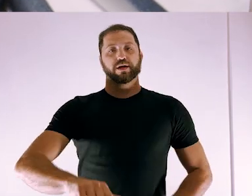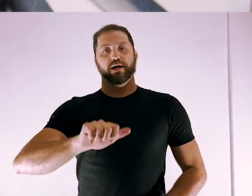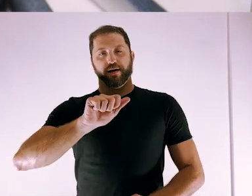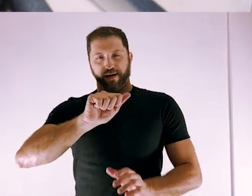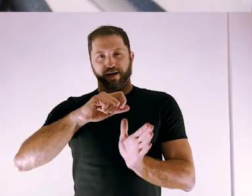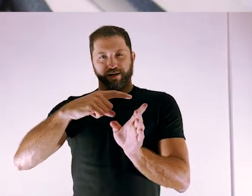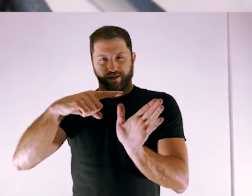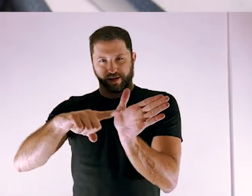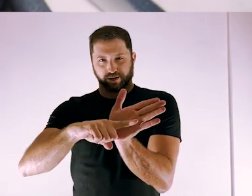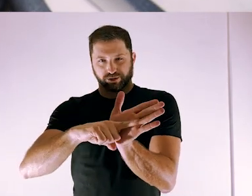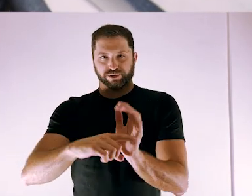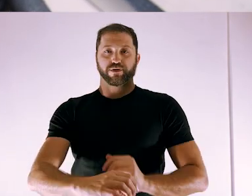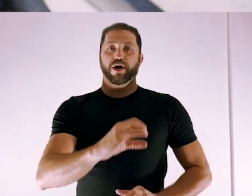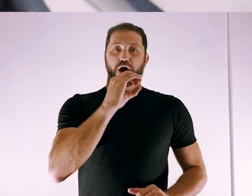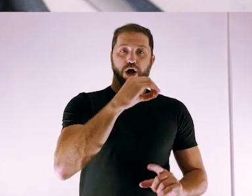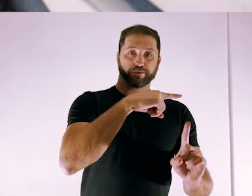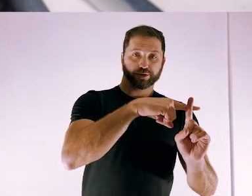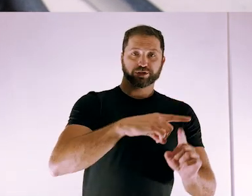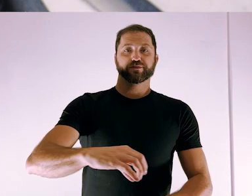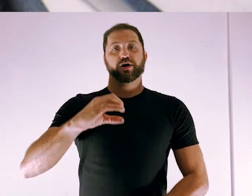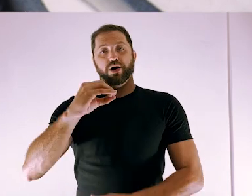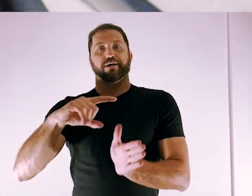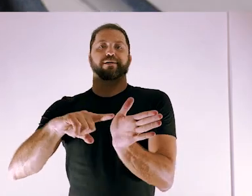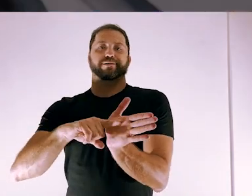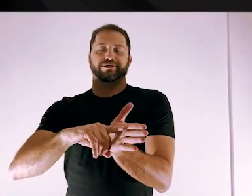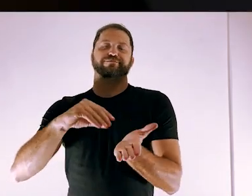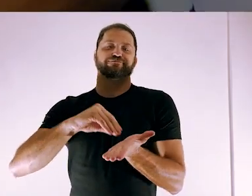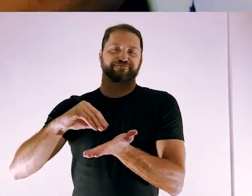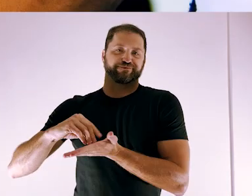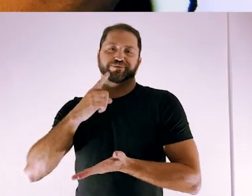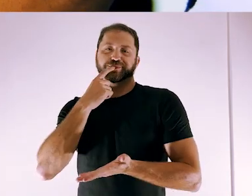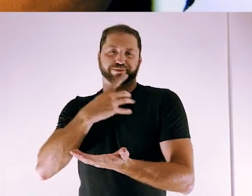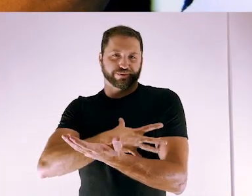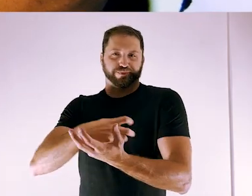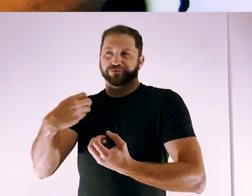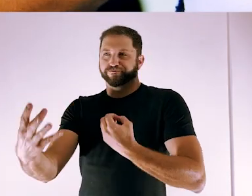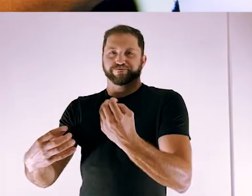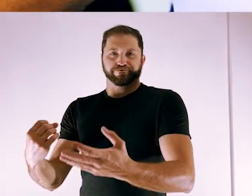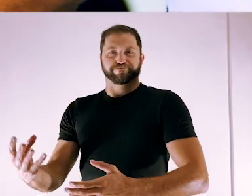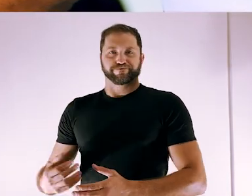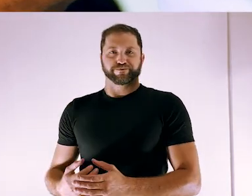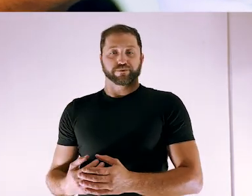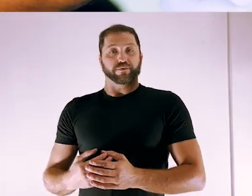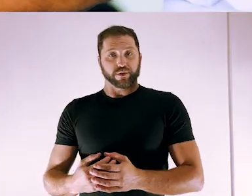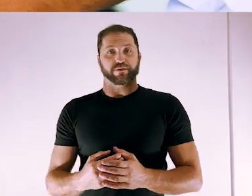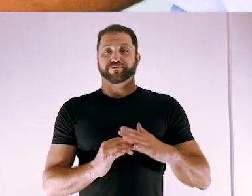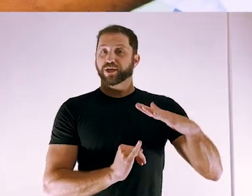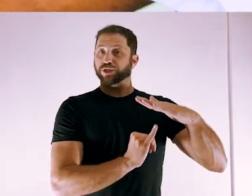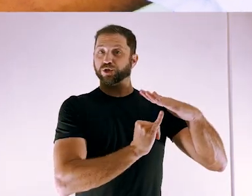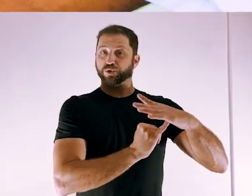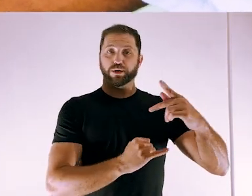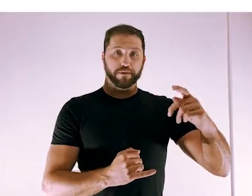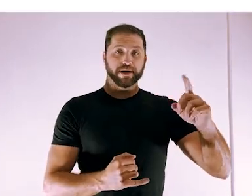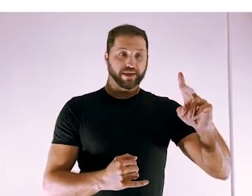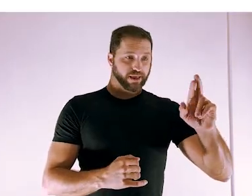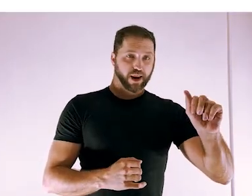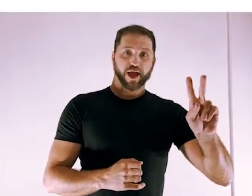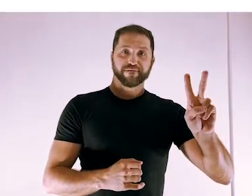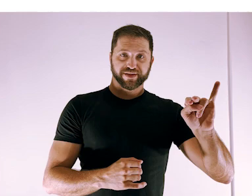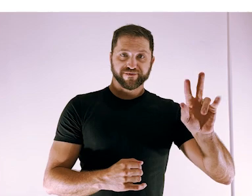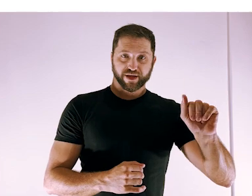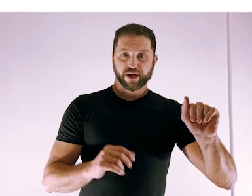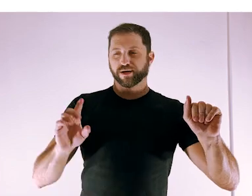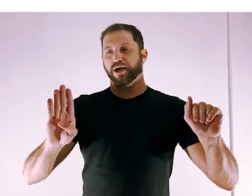negativo, O positivo e negativo. Na tentativa de reverter essa triste realidade, o